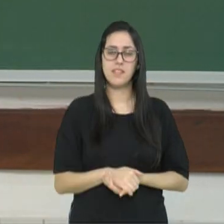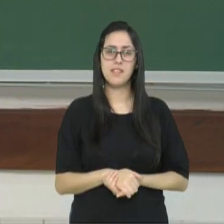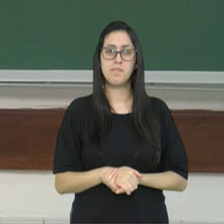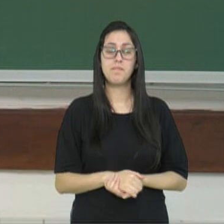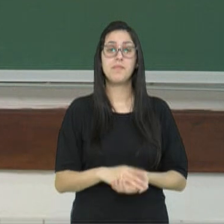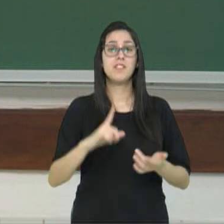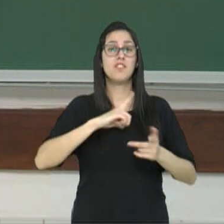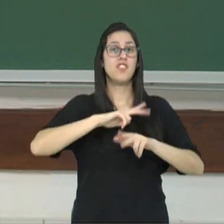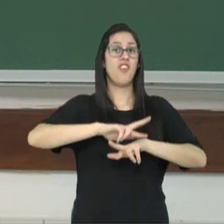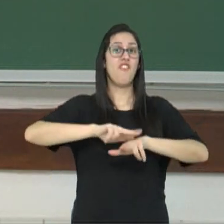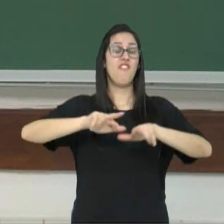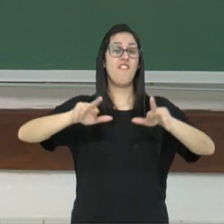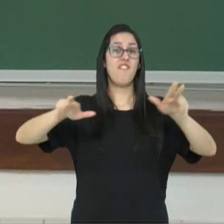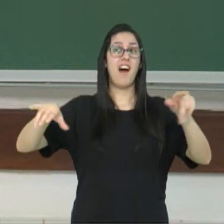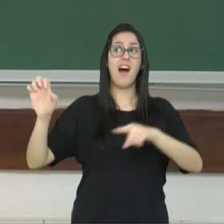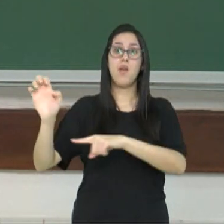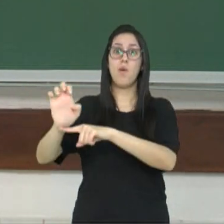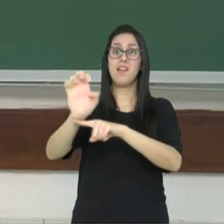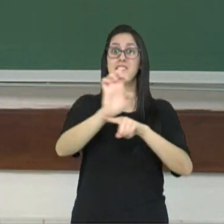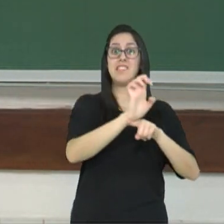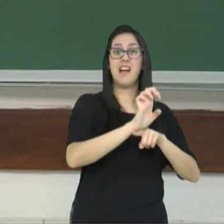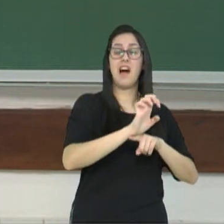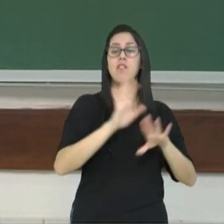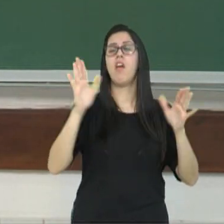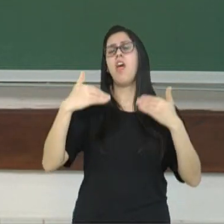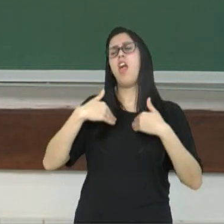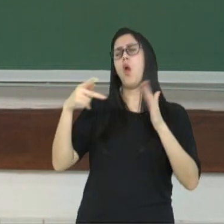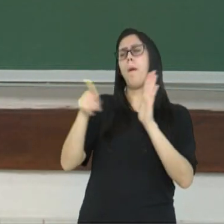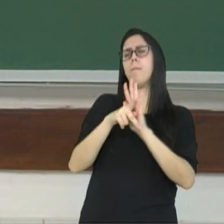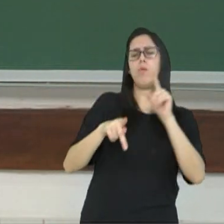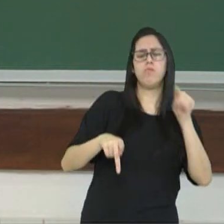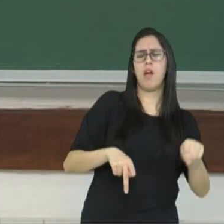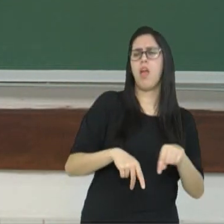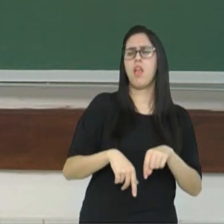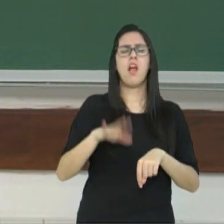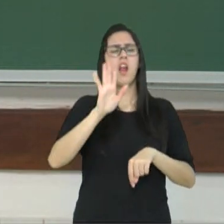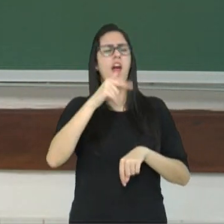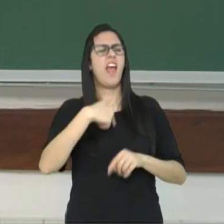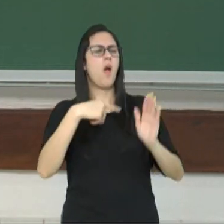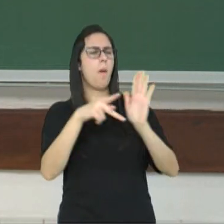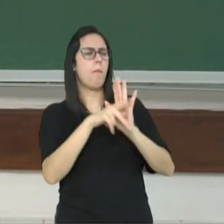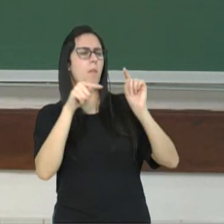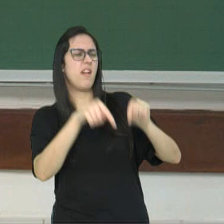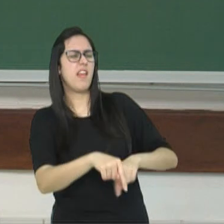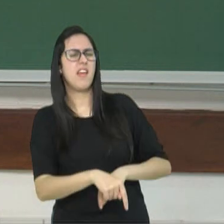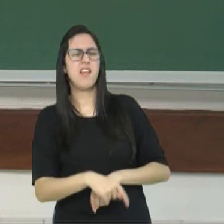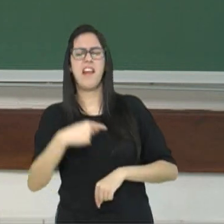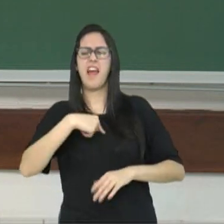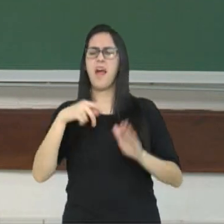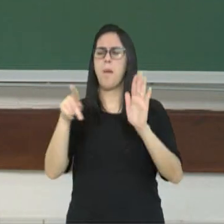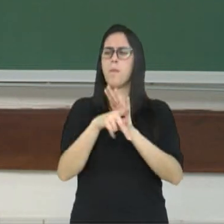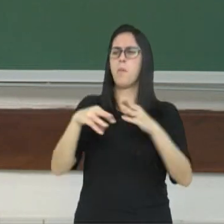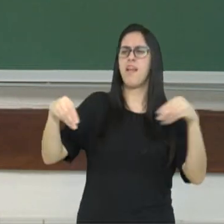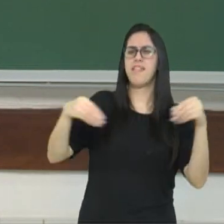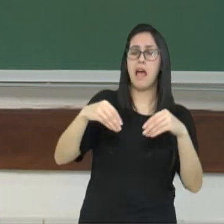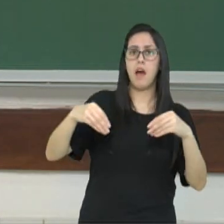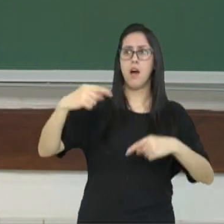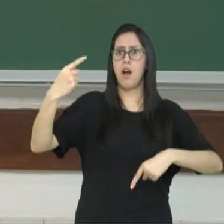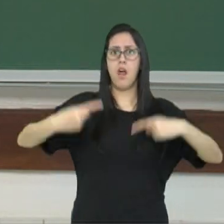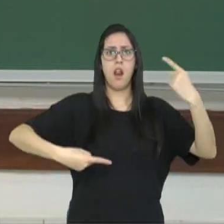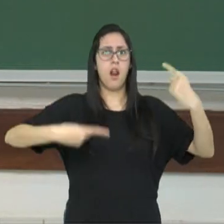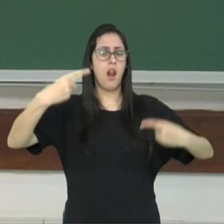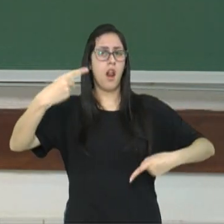vários estados aí que reivindicavam, eu sou dono dessa terra, você é dono daquela terra, não, sou eu. Isso vivia dando situações de